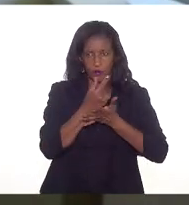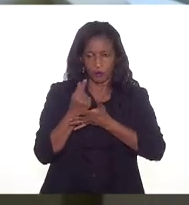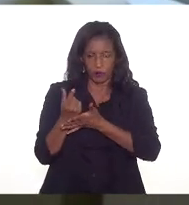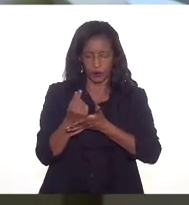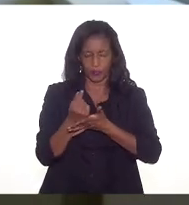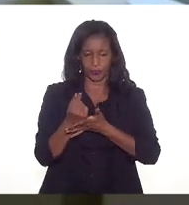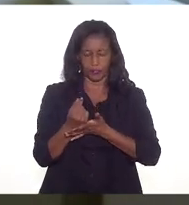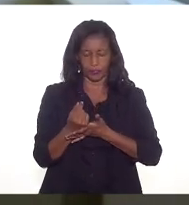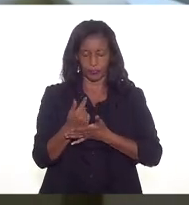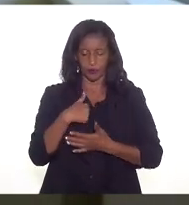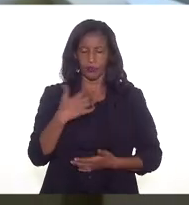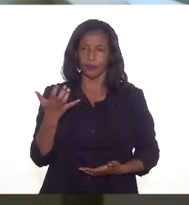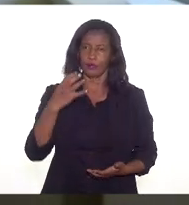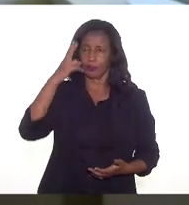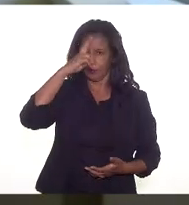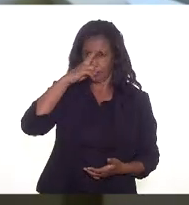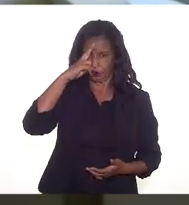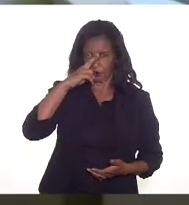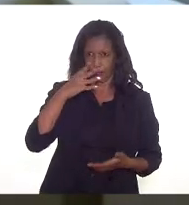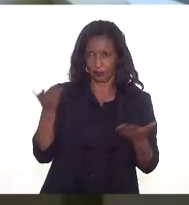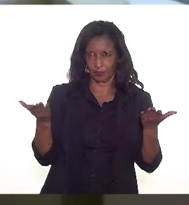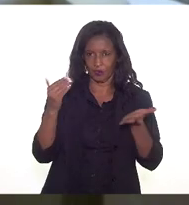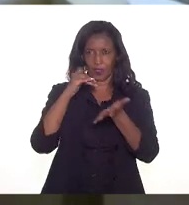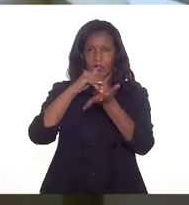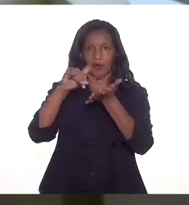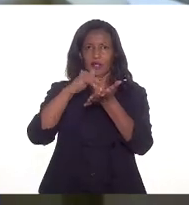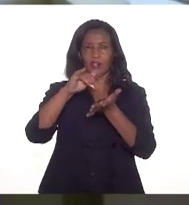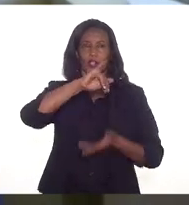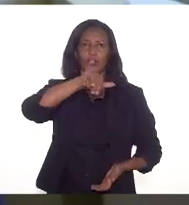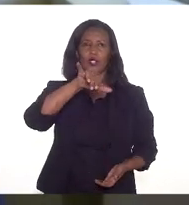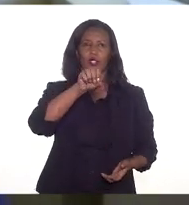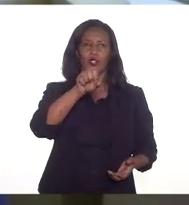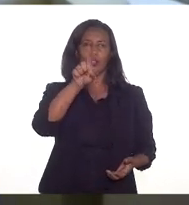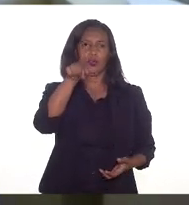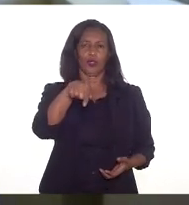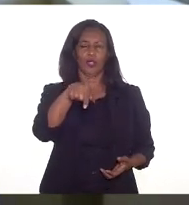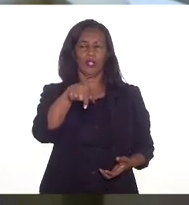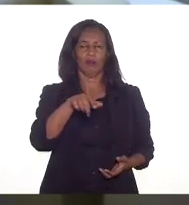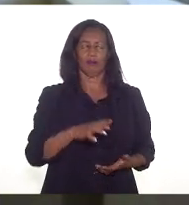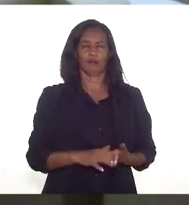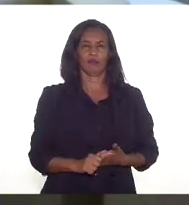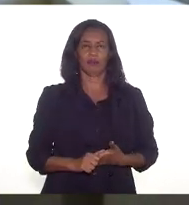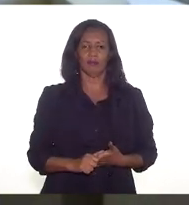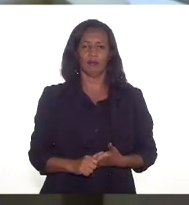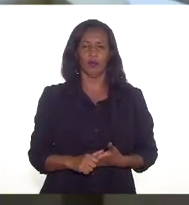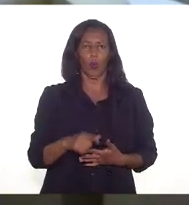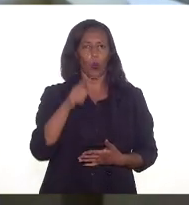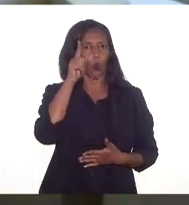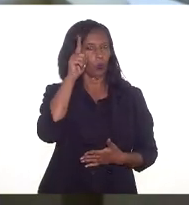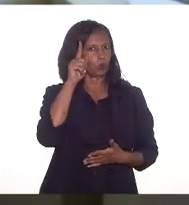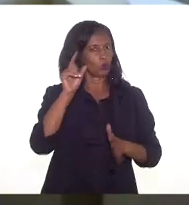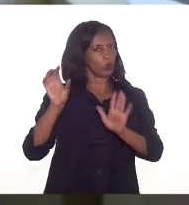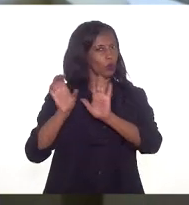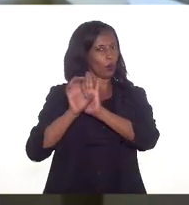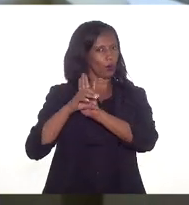Eu queria lembrar ao nosso secretário José Luiz Amit um conceito